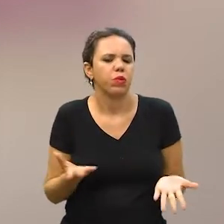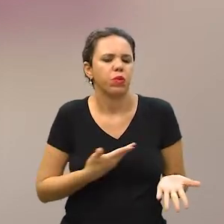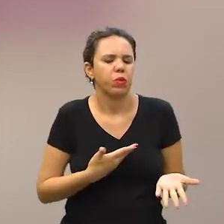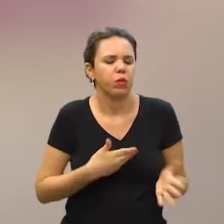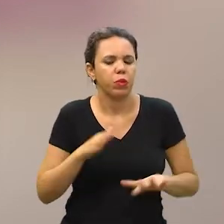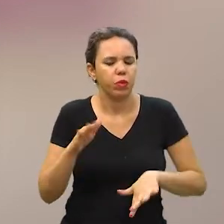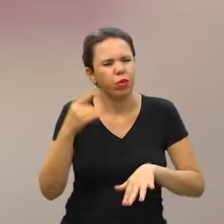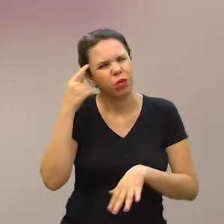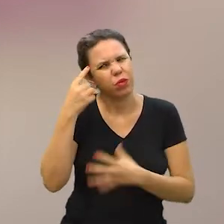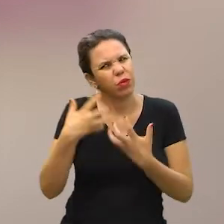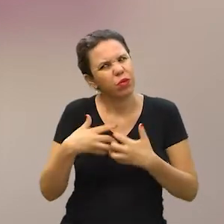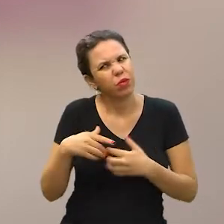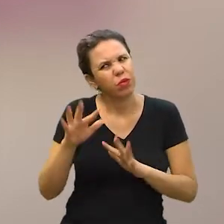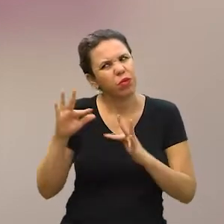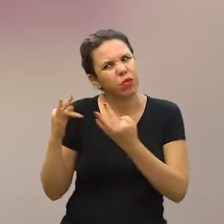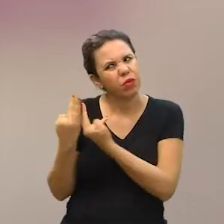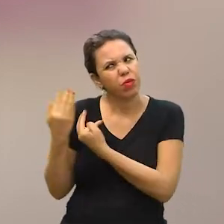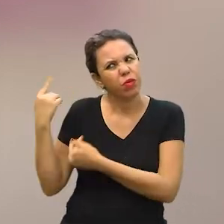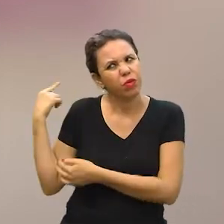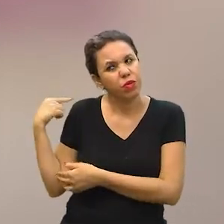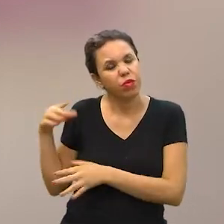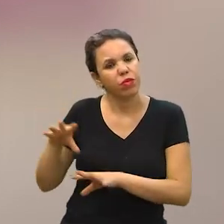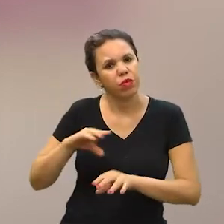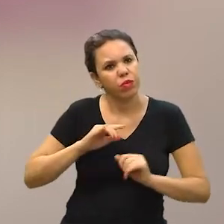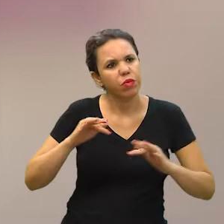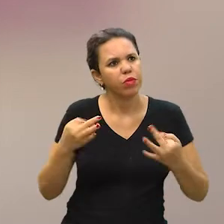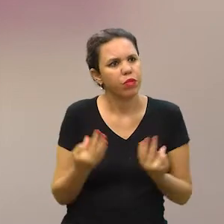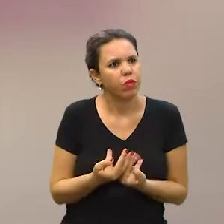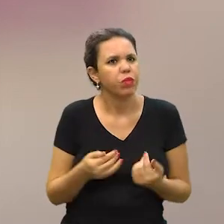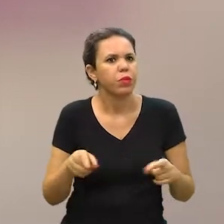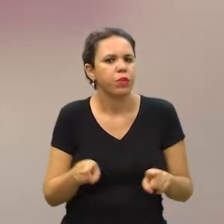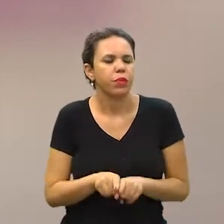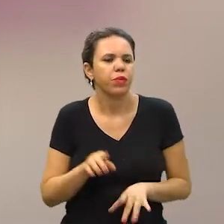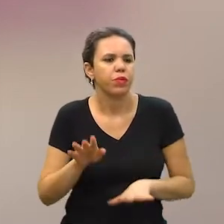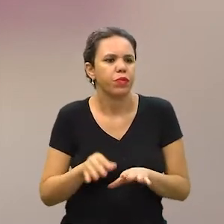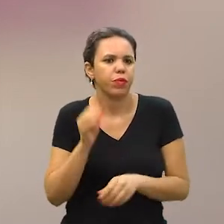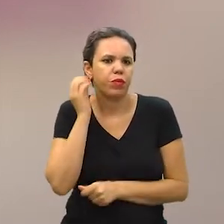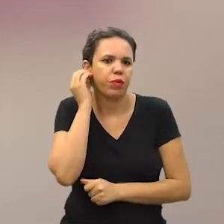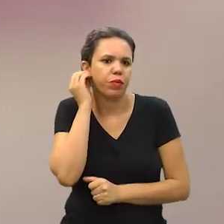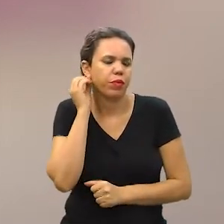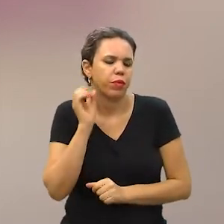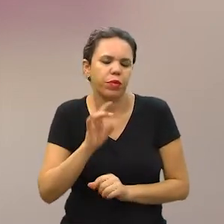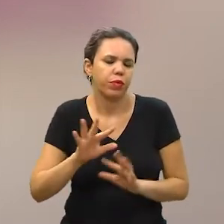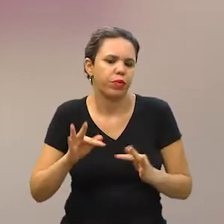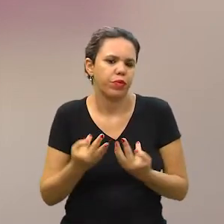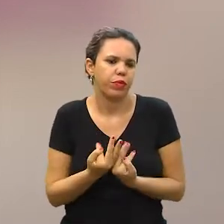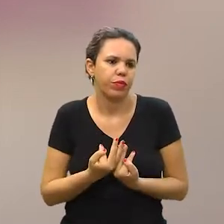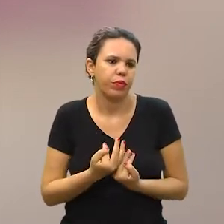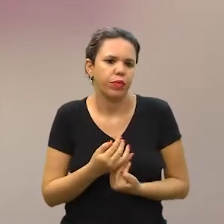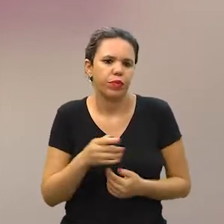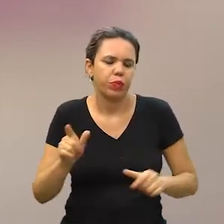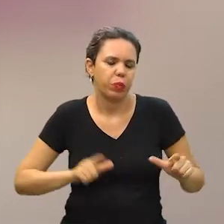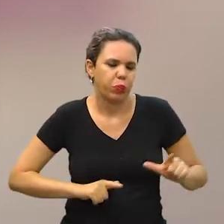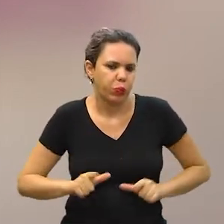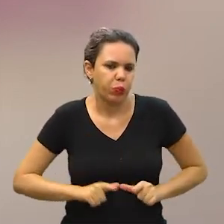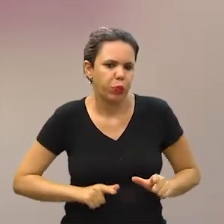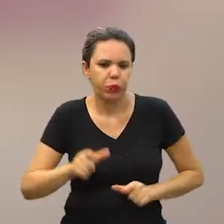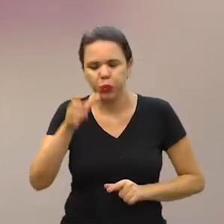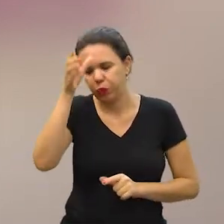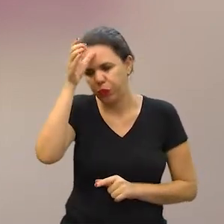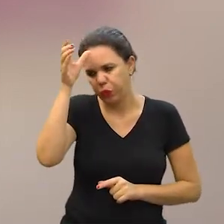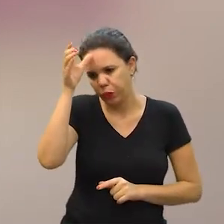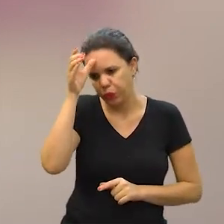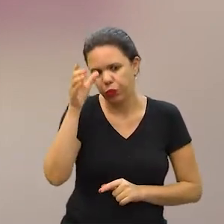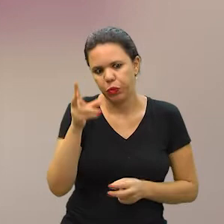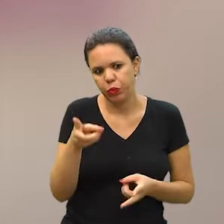tem realmente, né, provavelmente essa genética, tem na família, muitas vezes não são os pais, mas é, sei lá, um primo, um